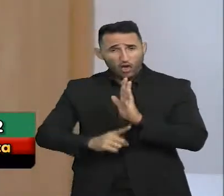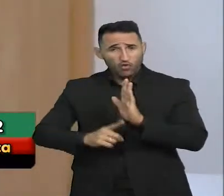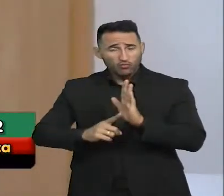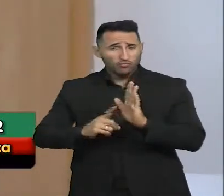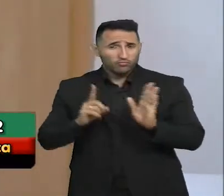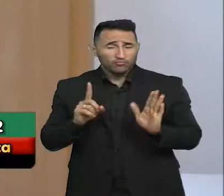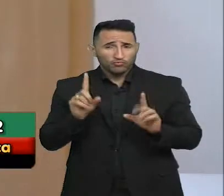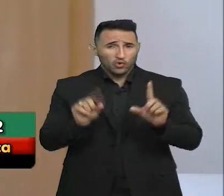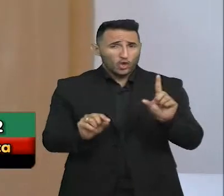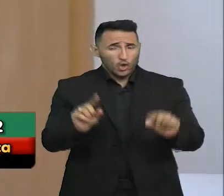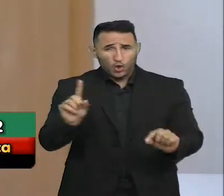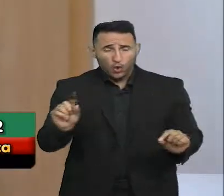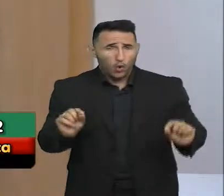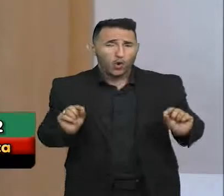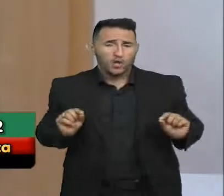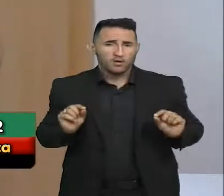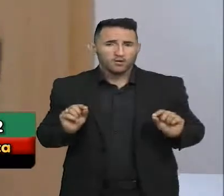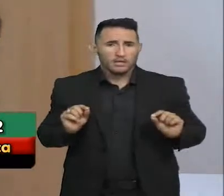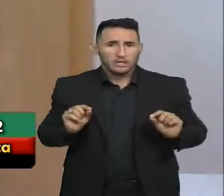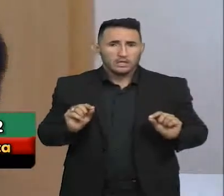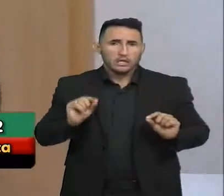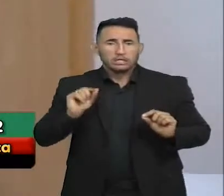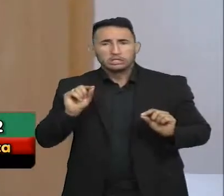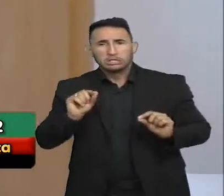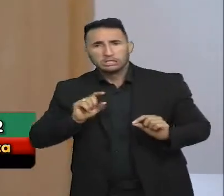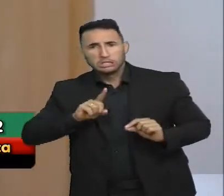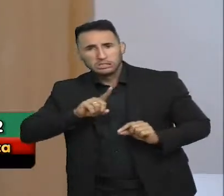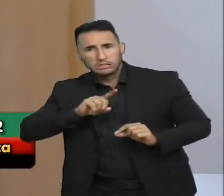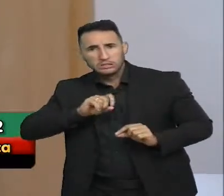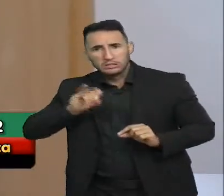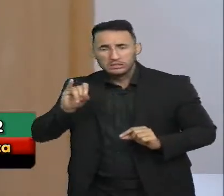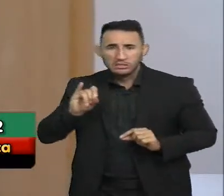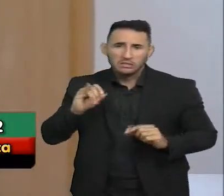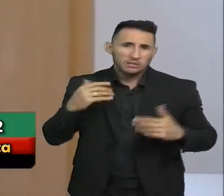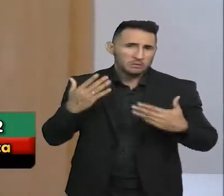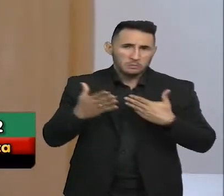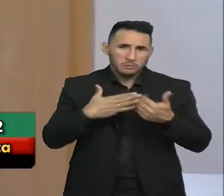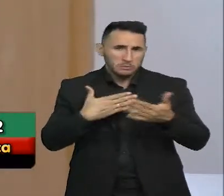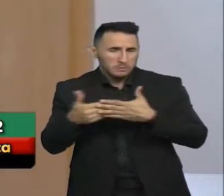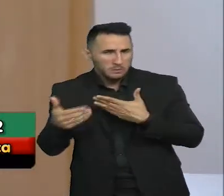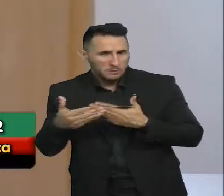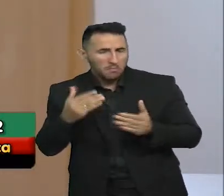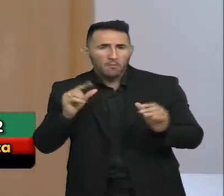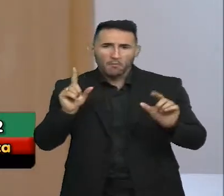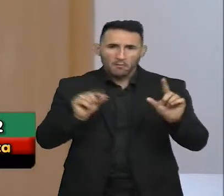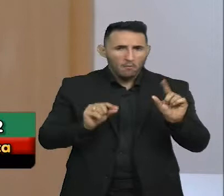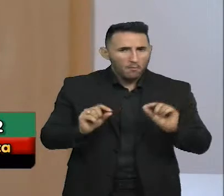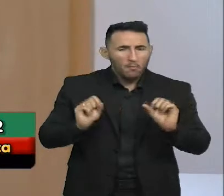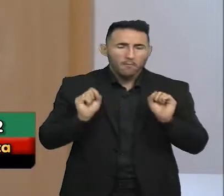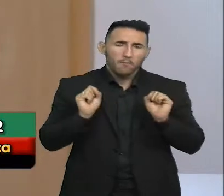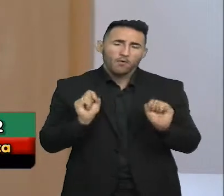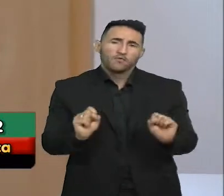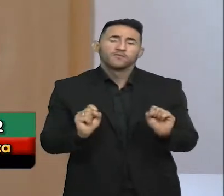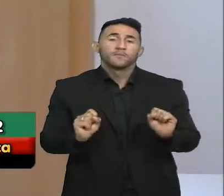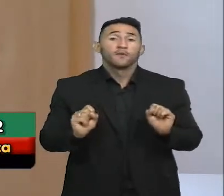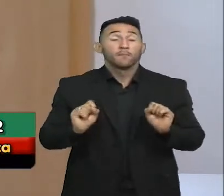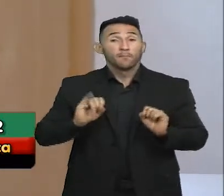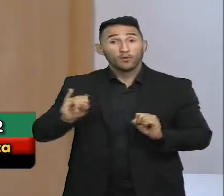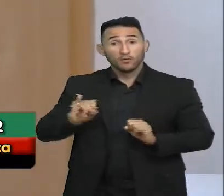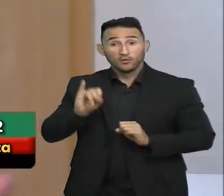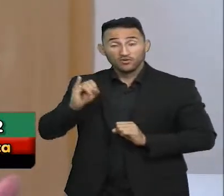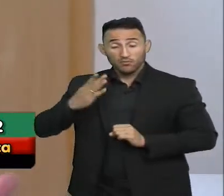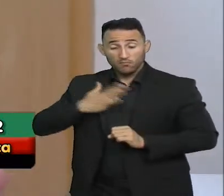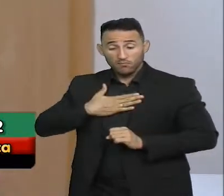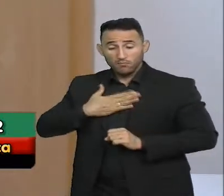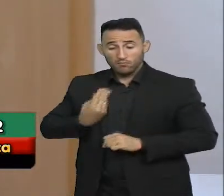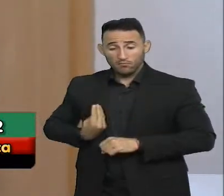melhor, de um Estado de direito para todas as pessoas. Por isso, é importante que eu tenha voz,